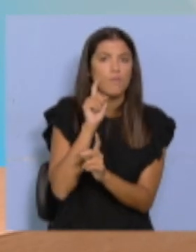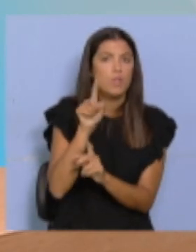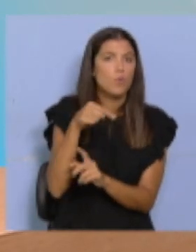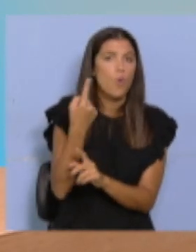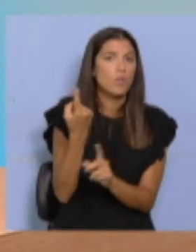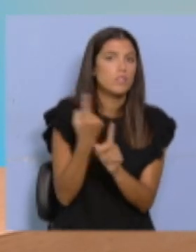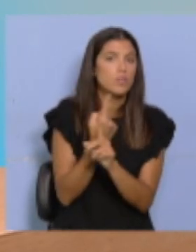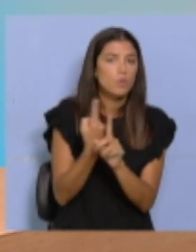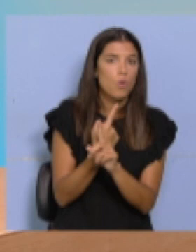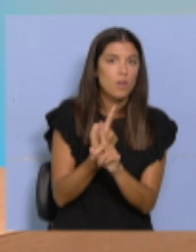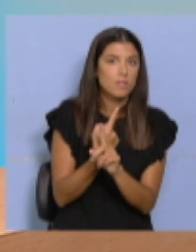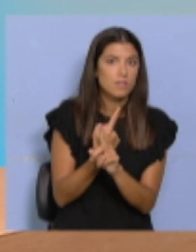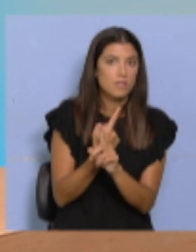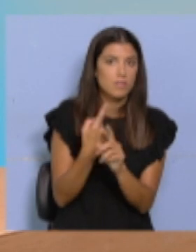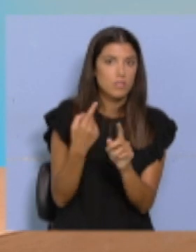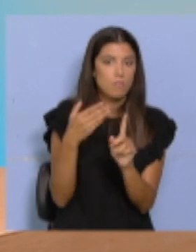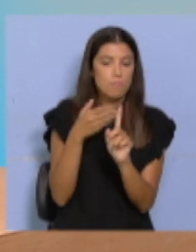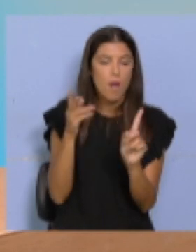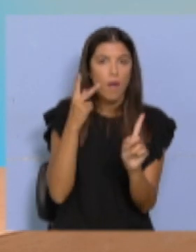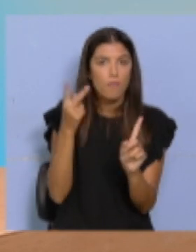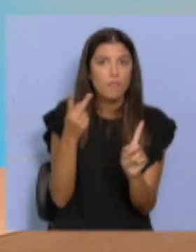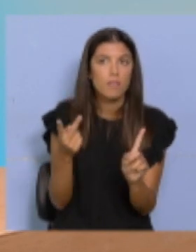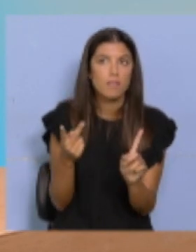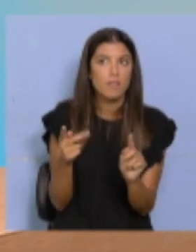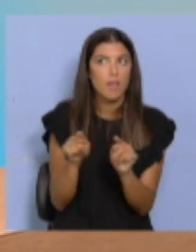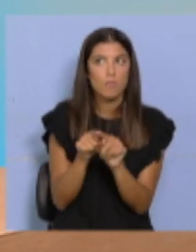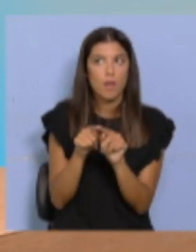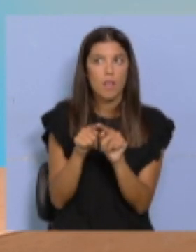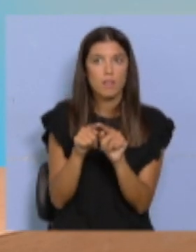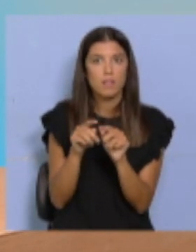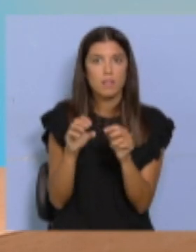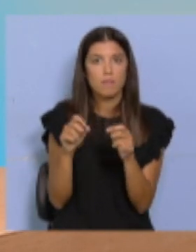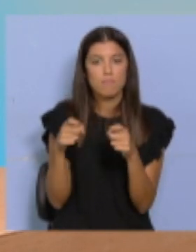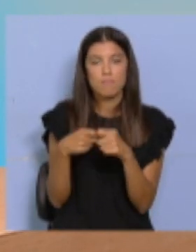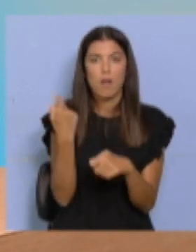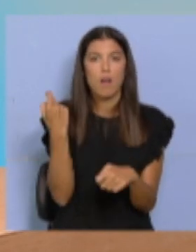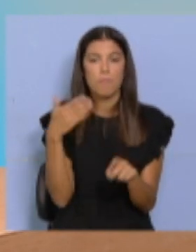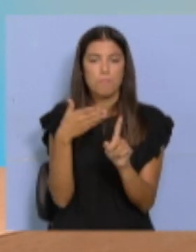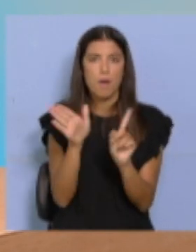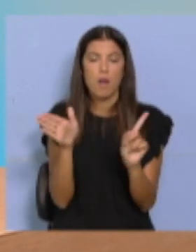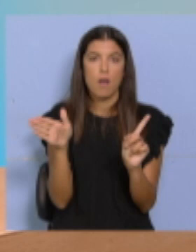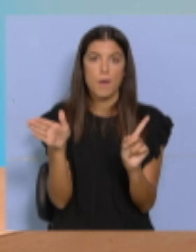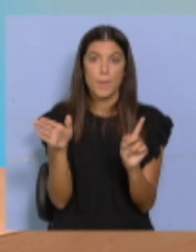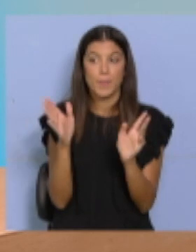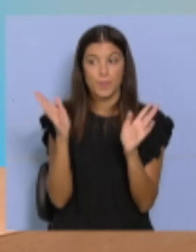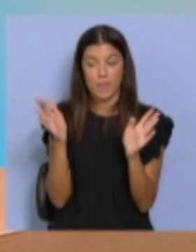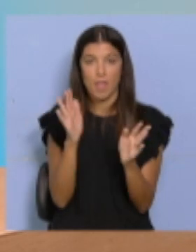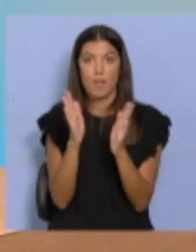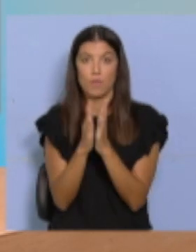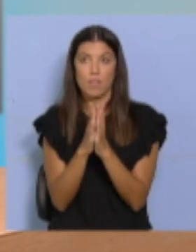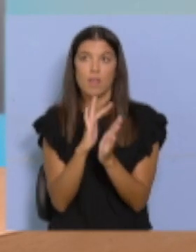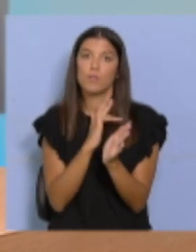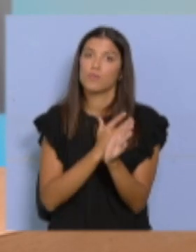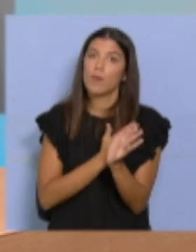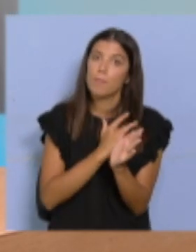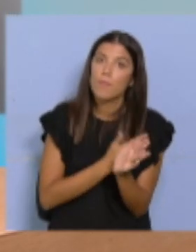ver com a vida, enfim. E este Deus é o Deus do amor, é o Deus de Abraão, de